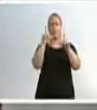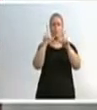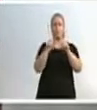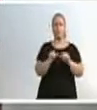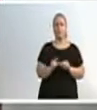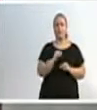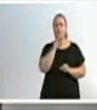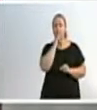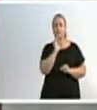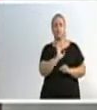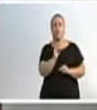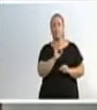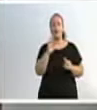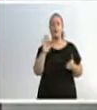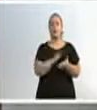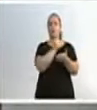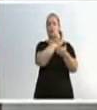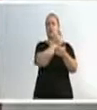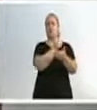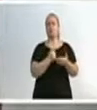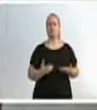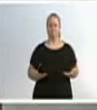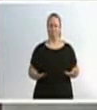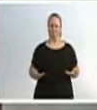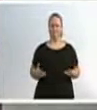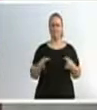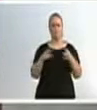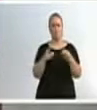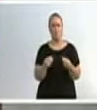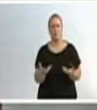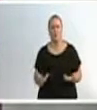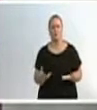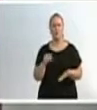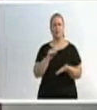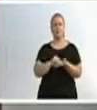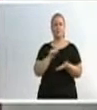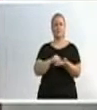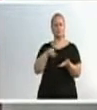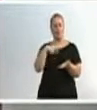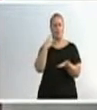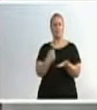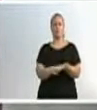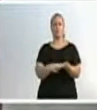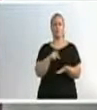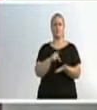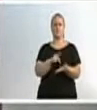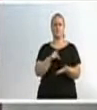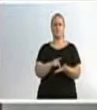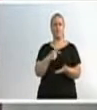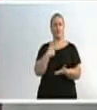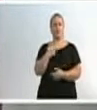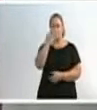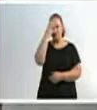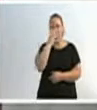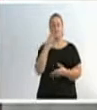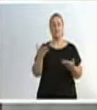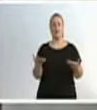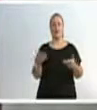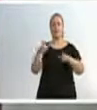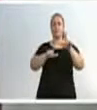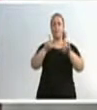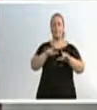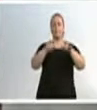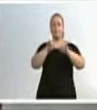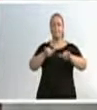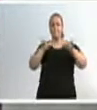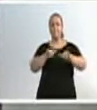mas tirar questão de todos os animais de rua. Então, isso é uma falta de compromisso com a verdade, é uma falta de compromisso com a seriedade. A imprensa tem um papel